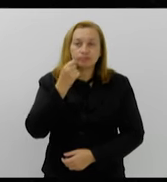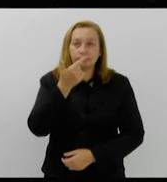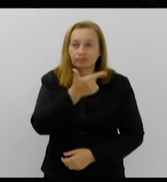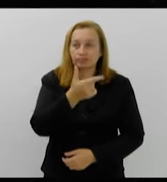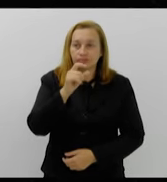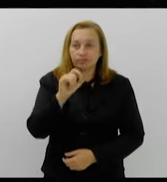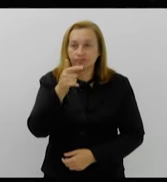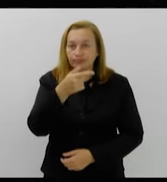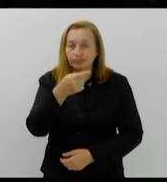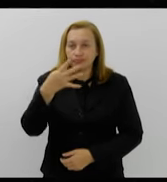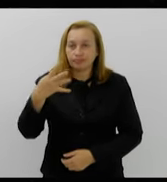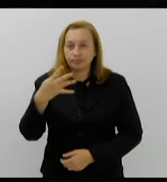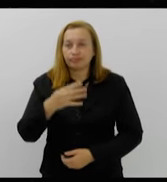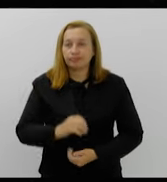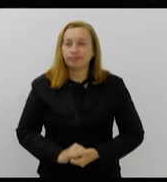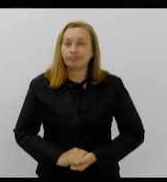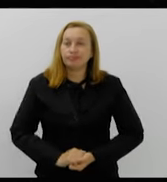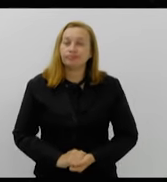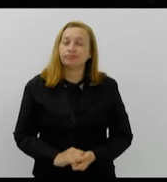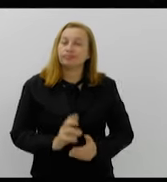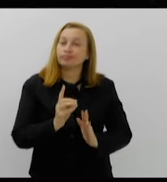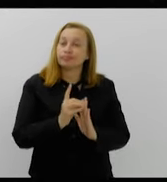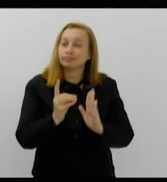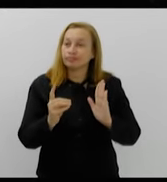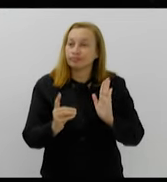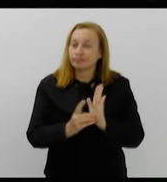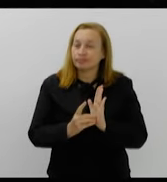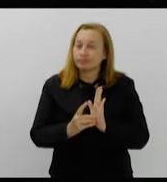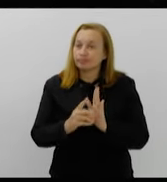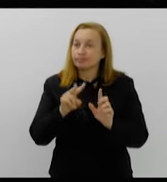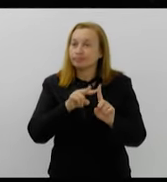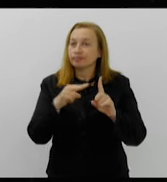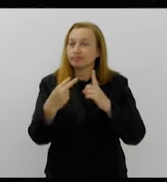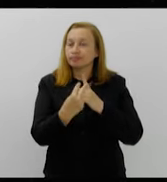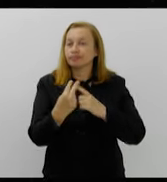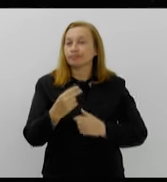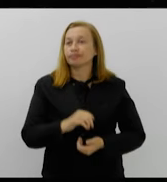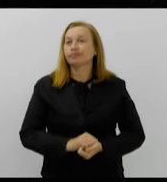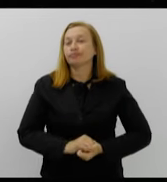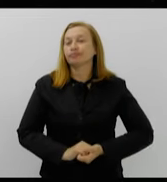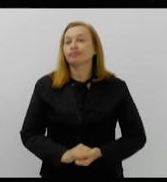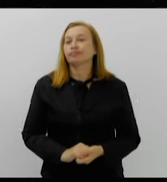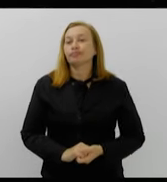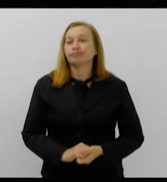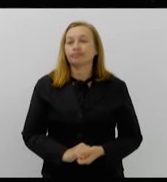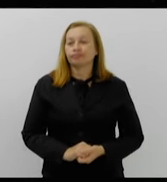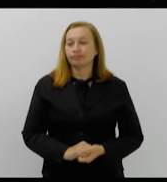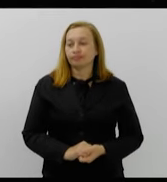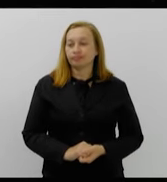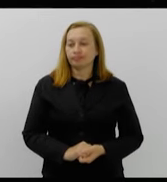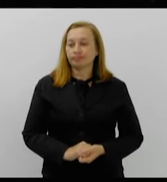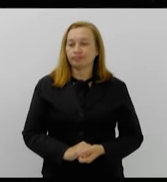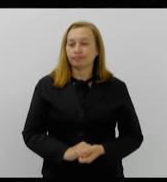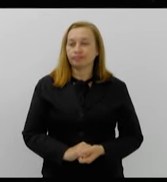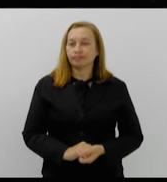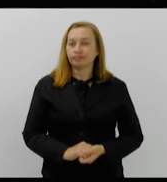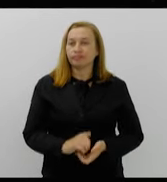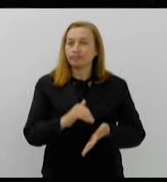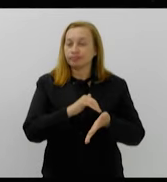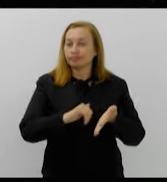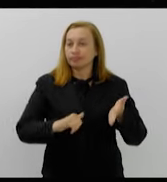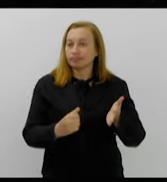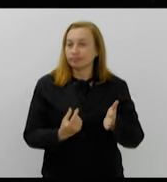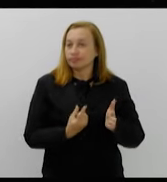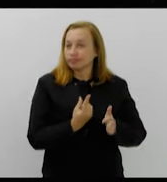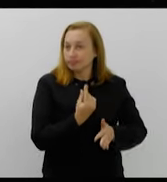2024 que é aquele Decreto que Visa retirar dinheiro